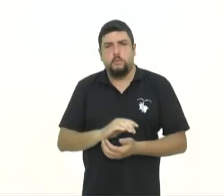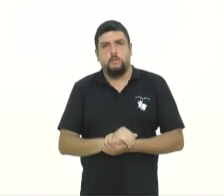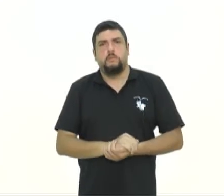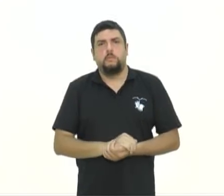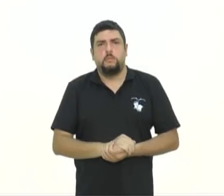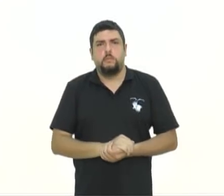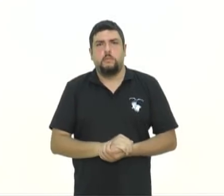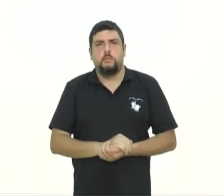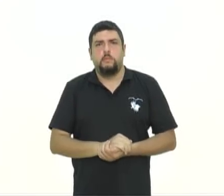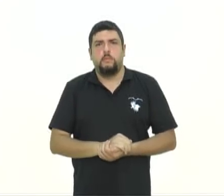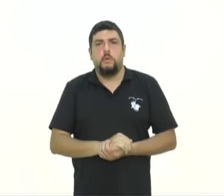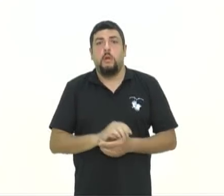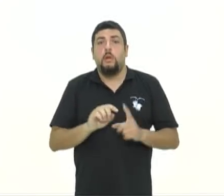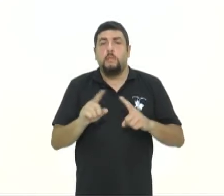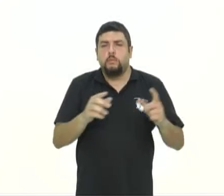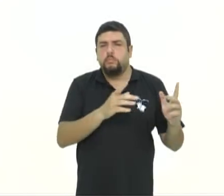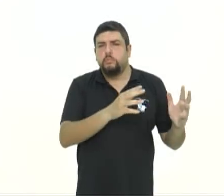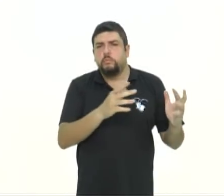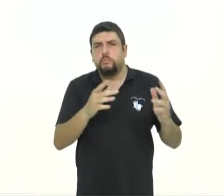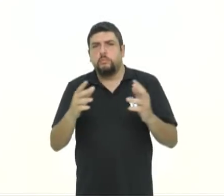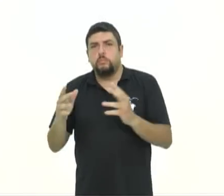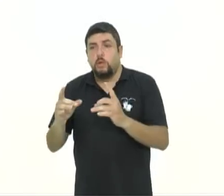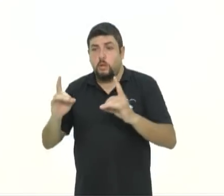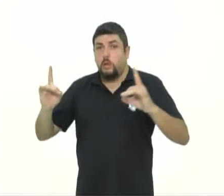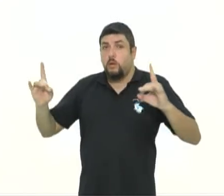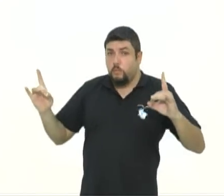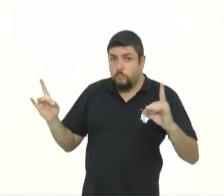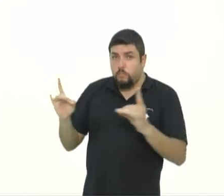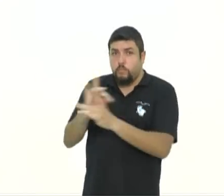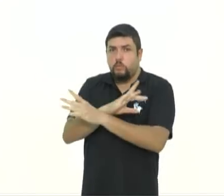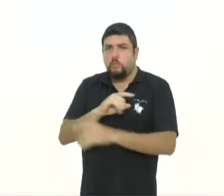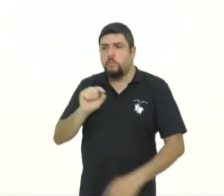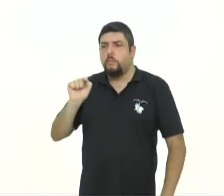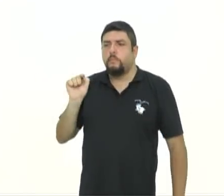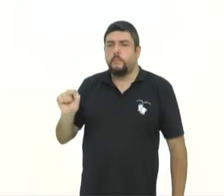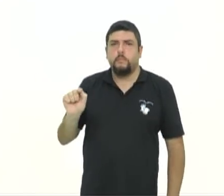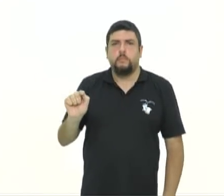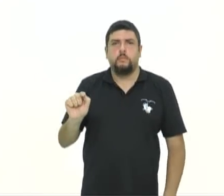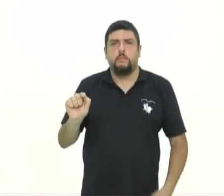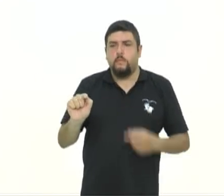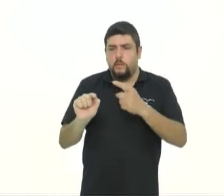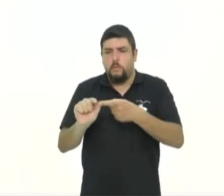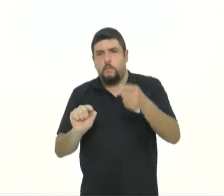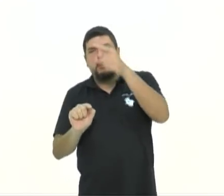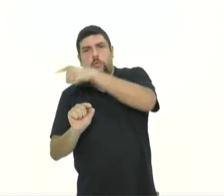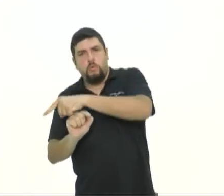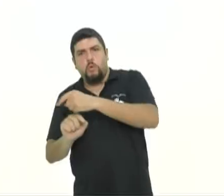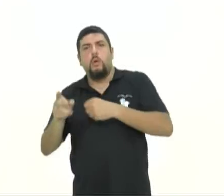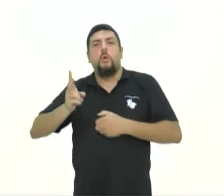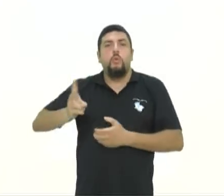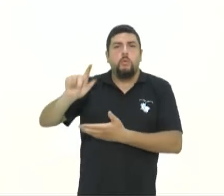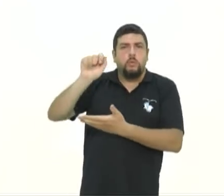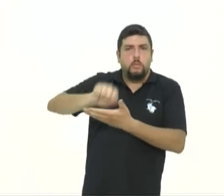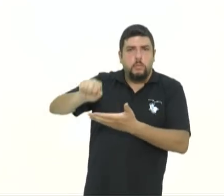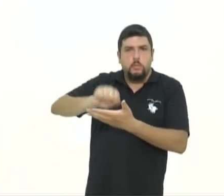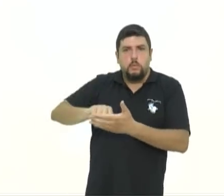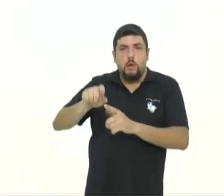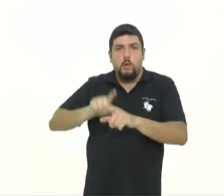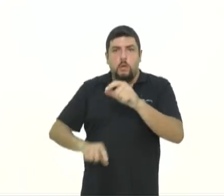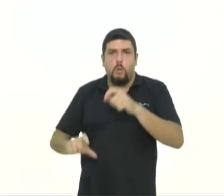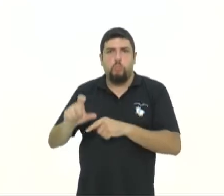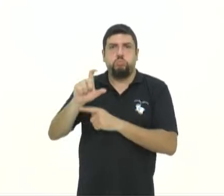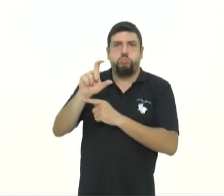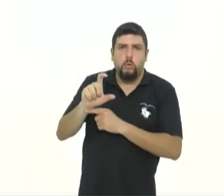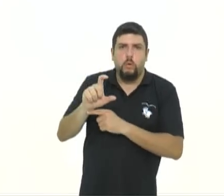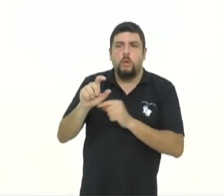Quando concluí esse pensamento, ponto final, na sequência, letra maiúscula, a ninfa Eco ficou conhecida como, e aí abre aspas,